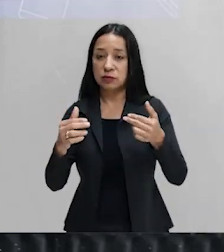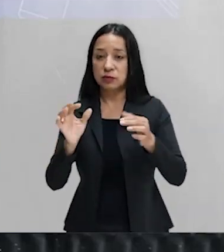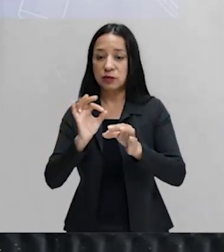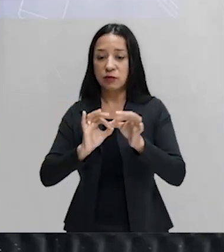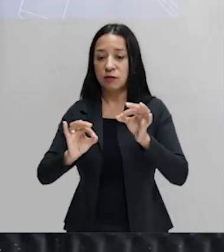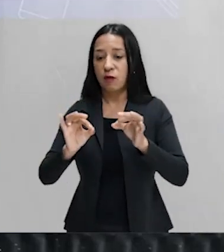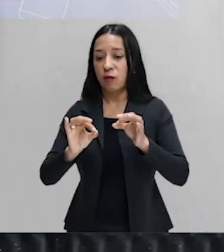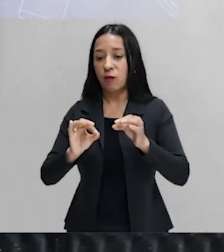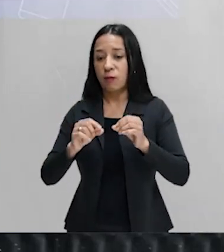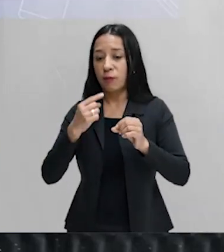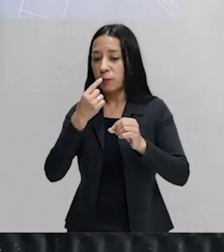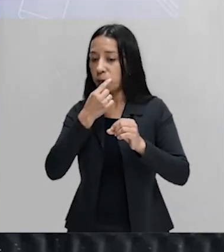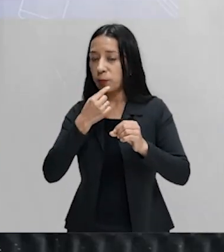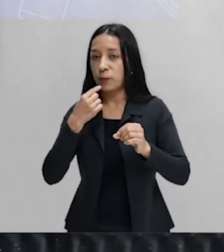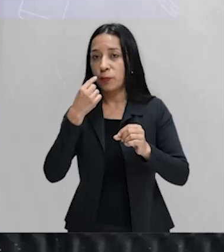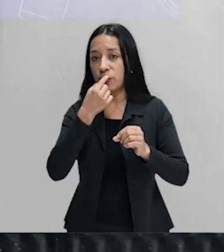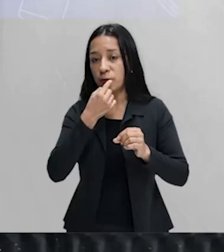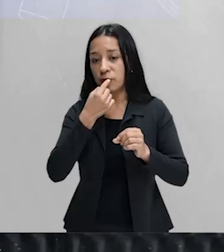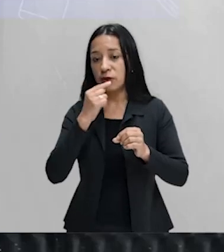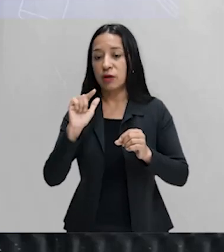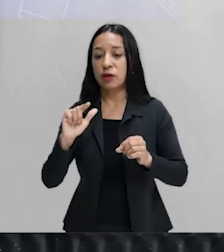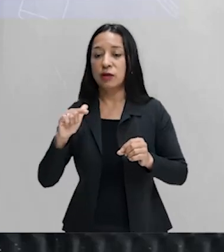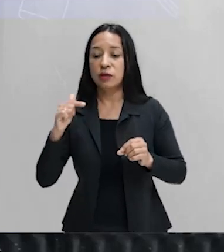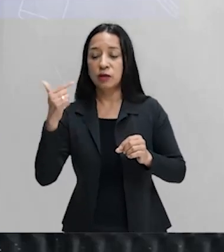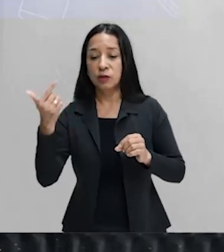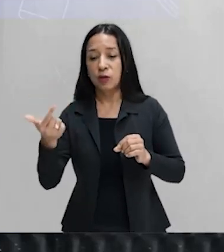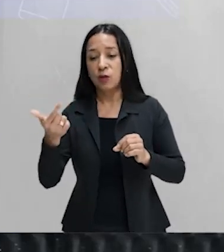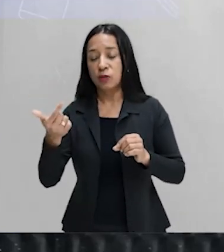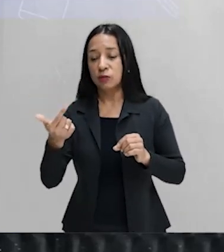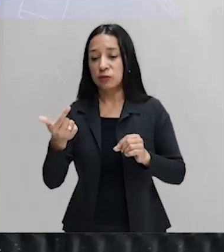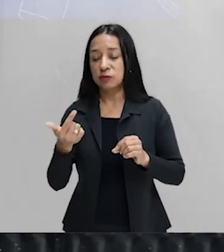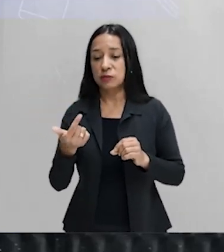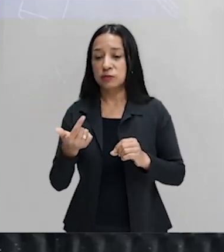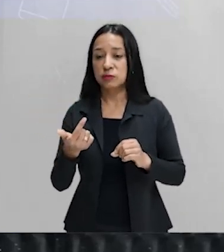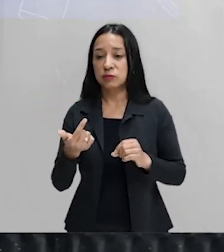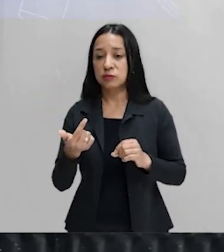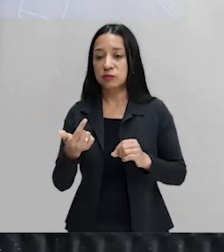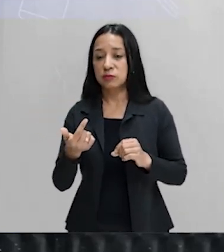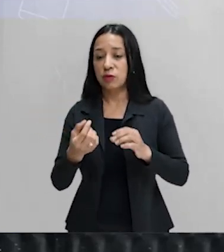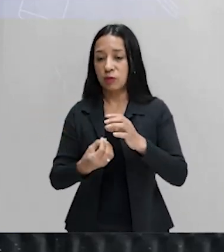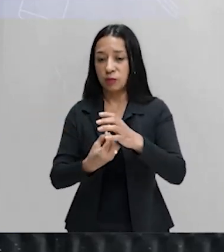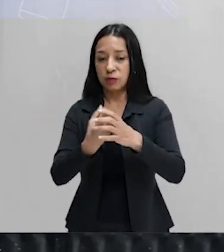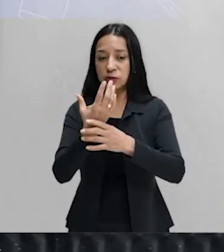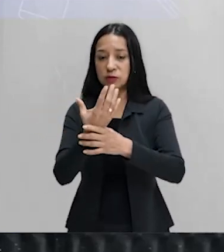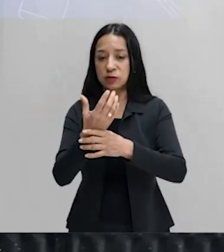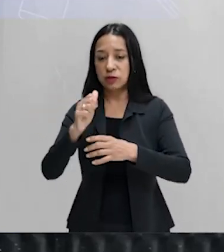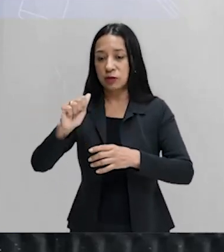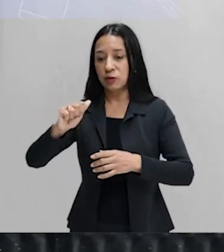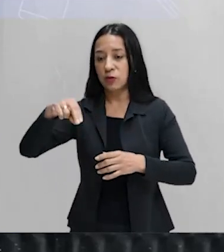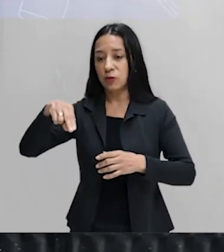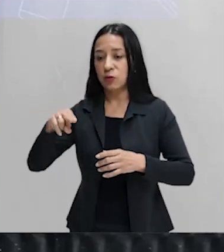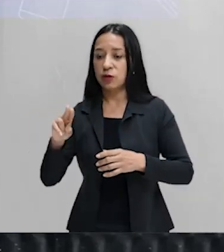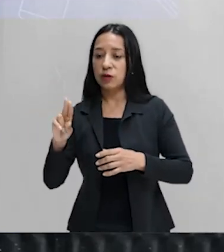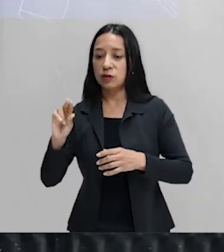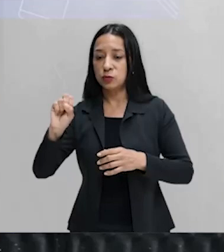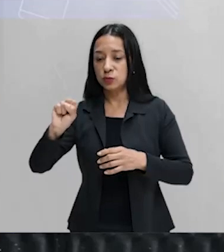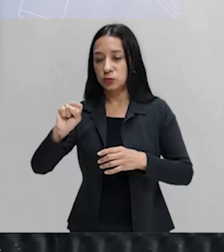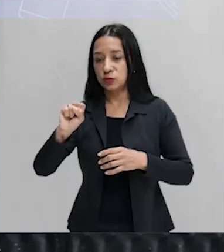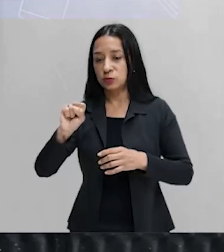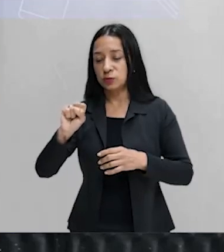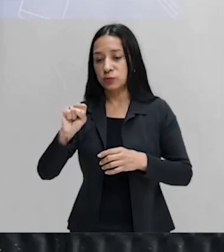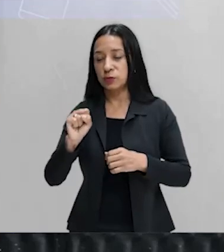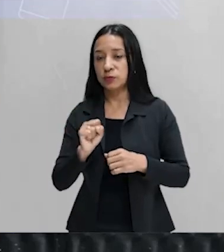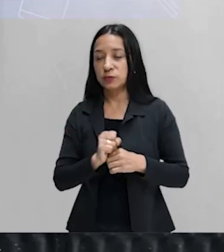a boca. Em outras espécies, esse blastóporo ele vai originar o ânus. Se